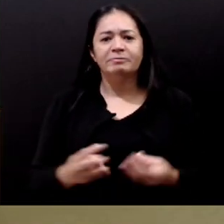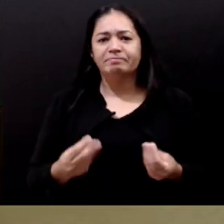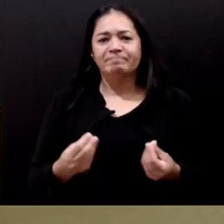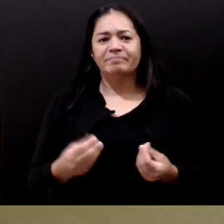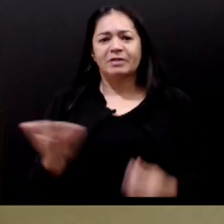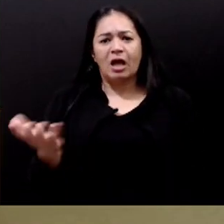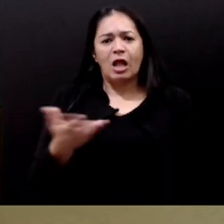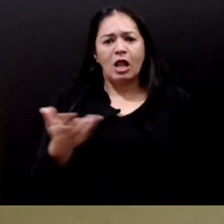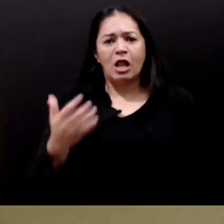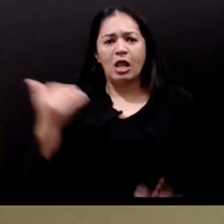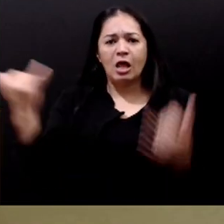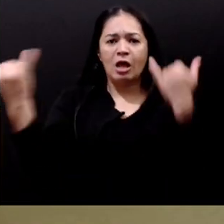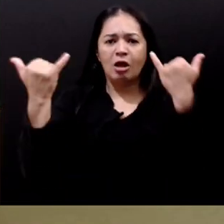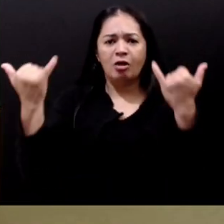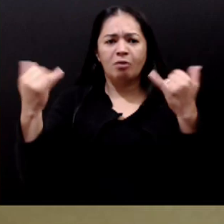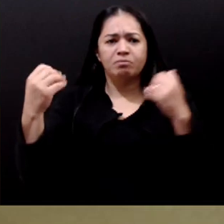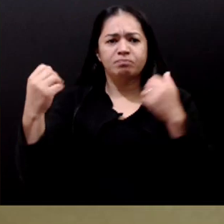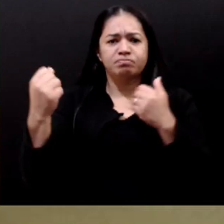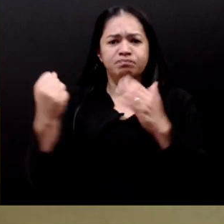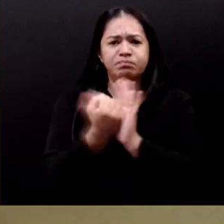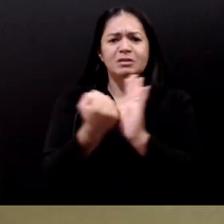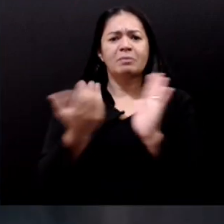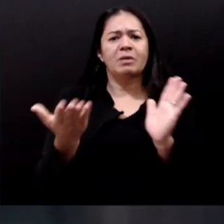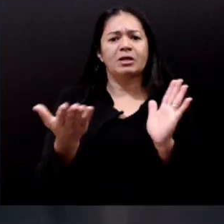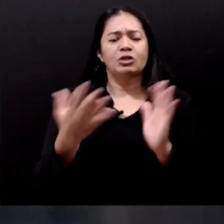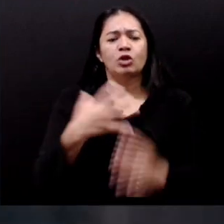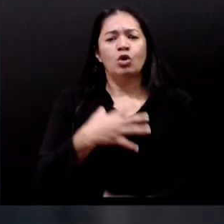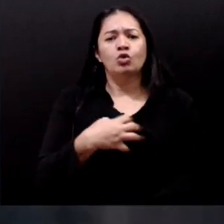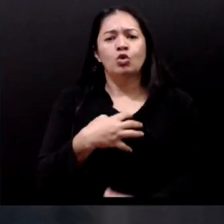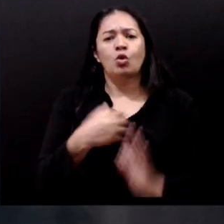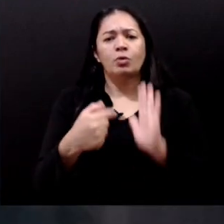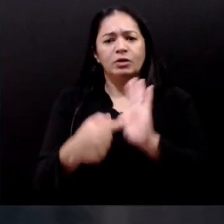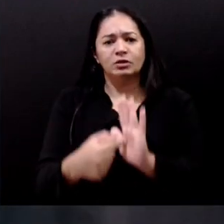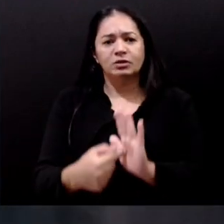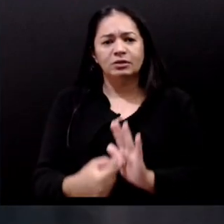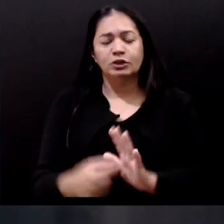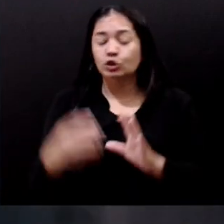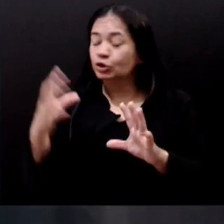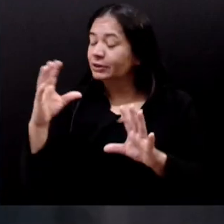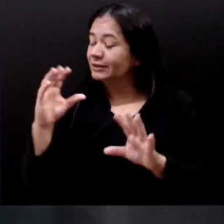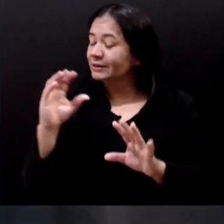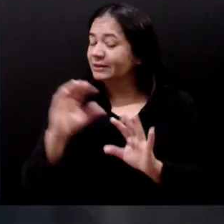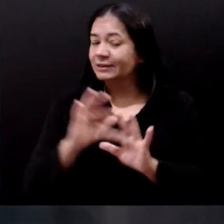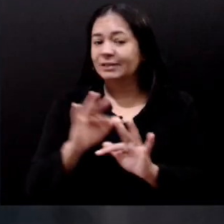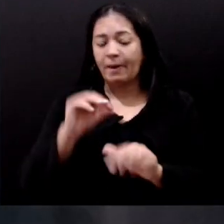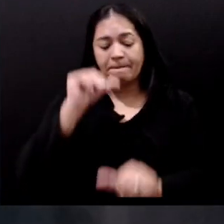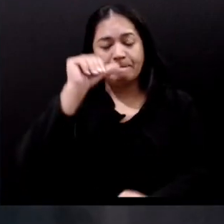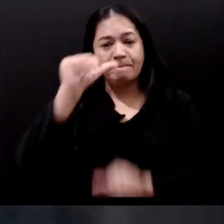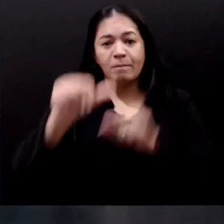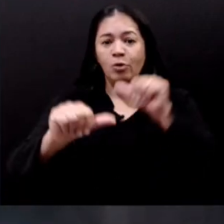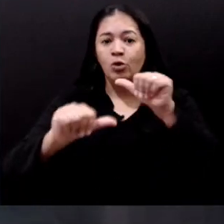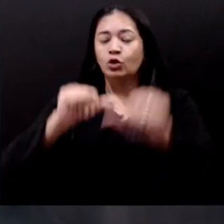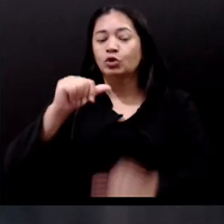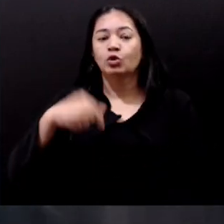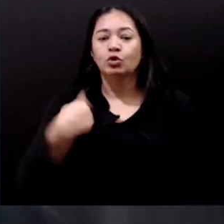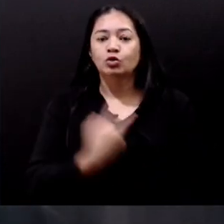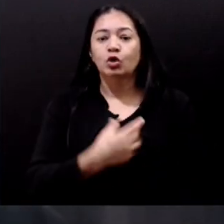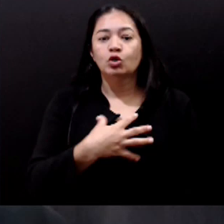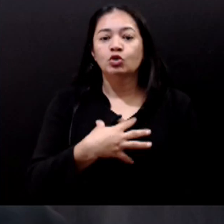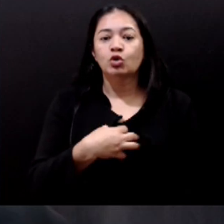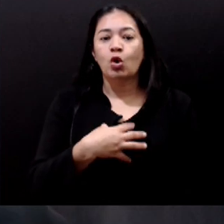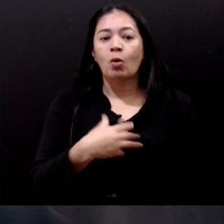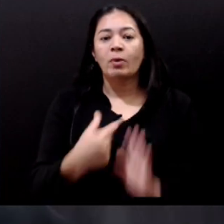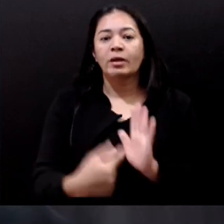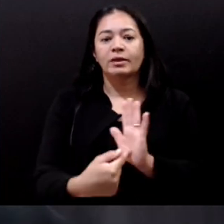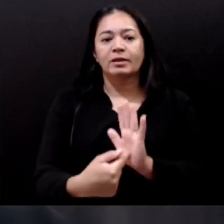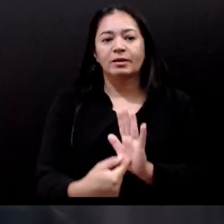ela impactou nesse comportamento alimentar da gente? Totalmente, ela moldou o nosso comportamento alimentar, né. Uhum, Se antigamente a gente